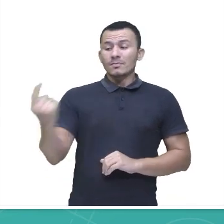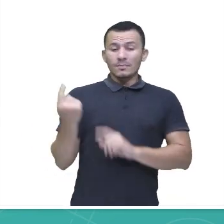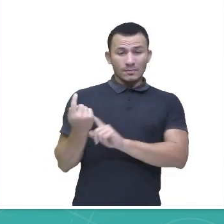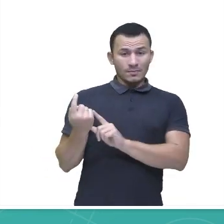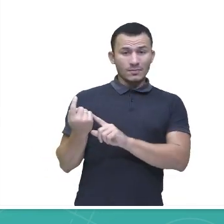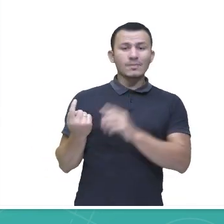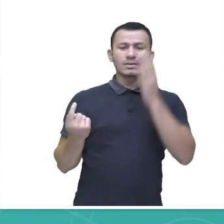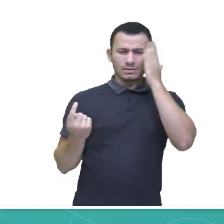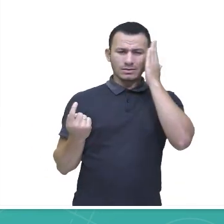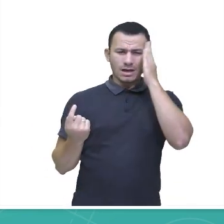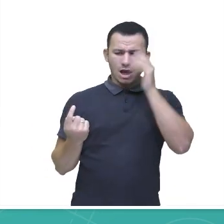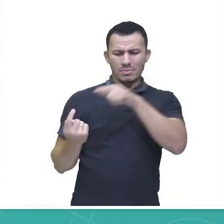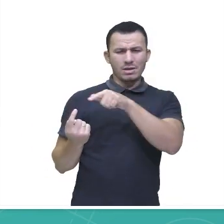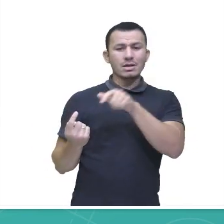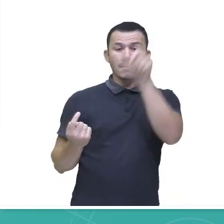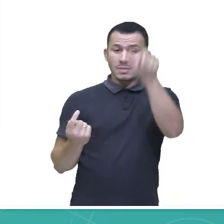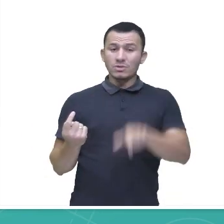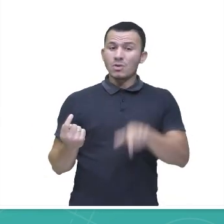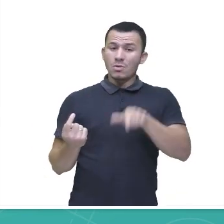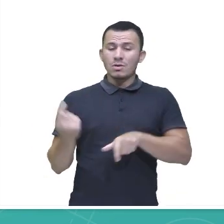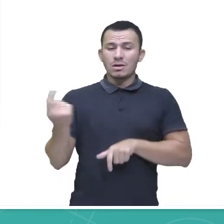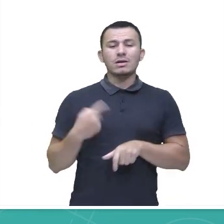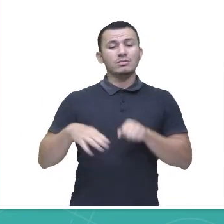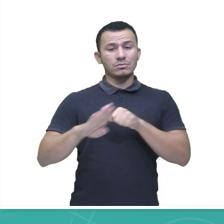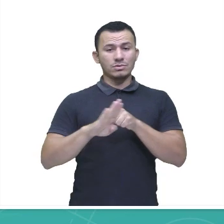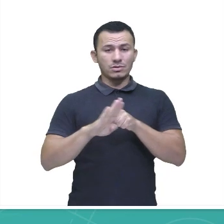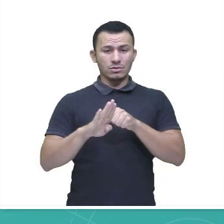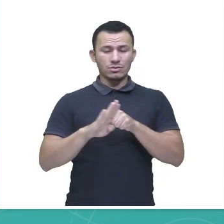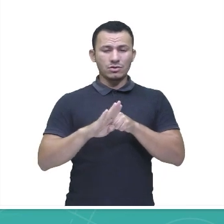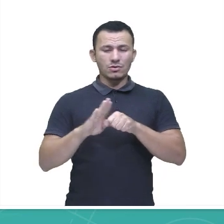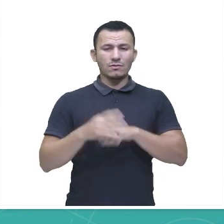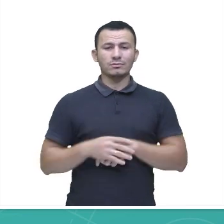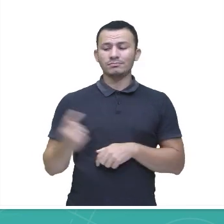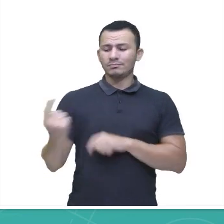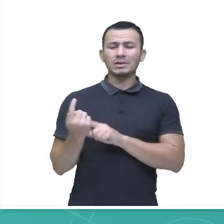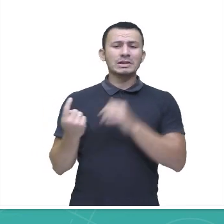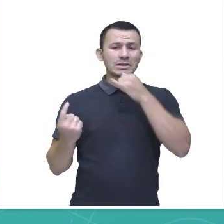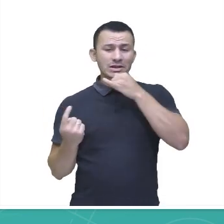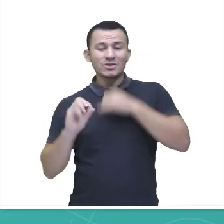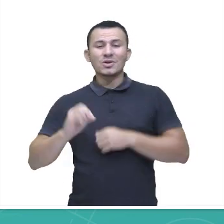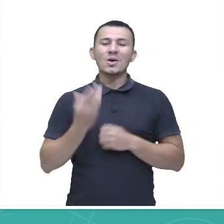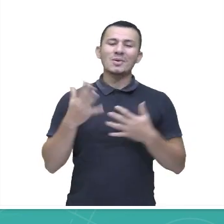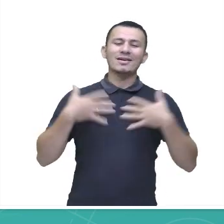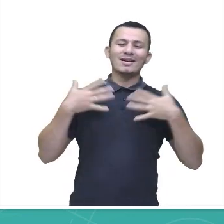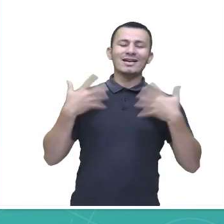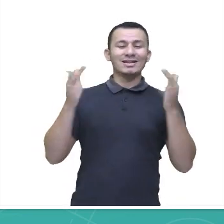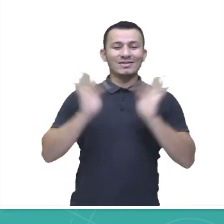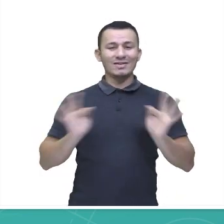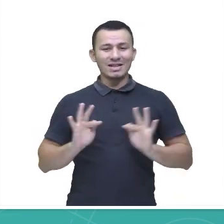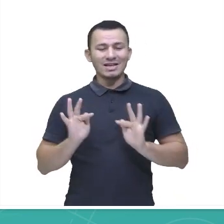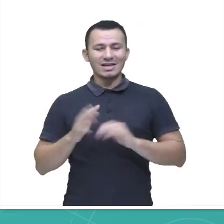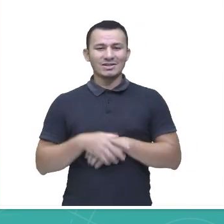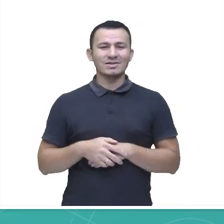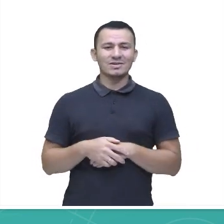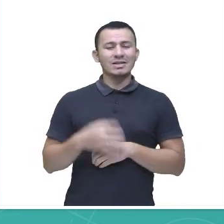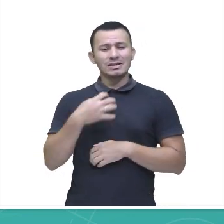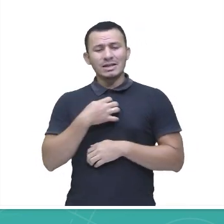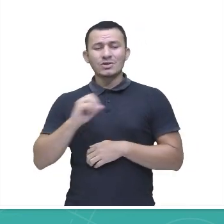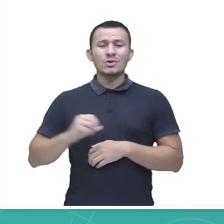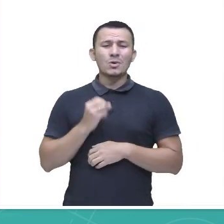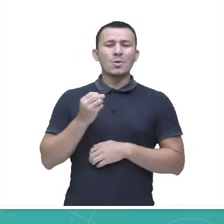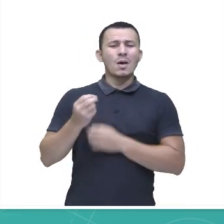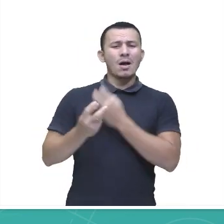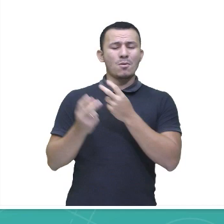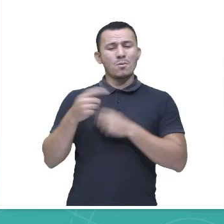já sabemos que é pessoa, substantivo. E há de estar triste ou alegre, reticente ou falastrão. Todas